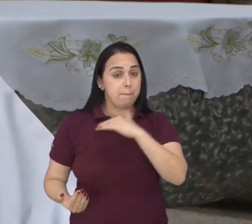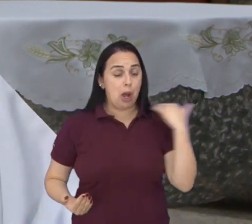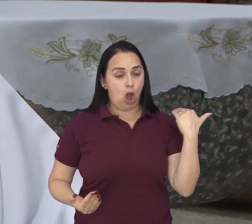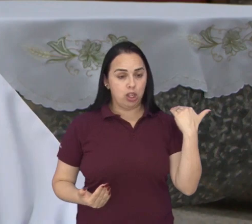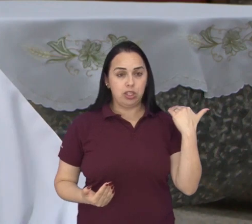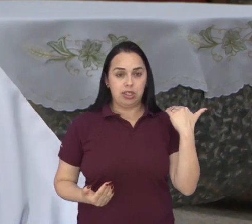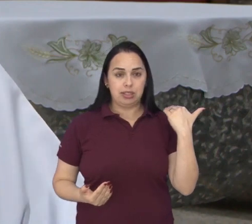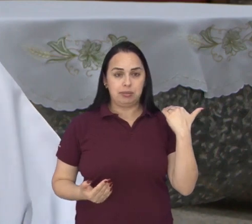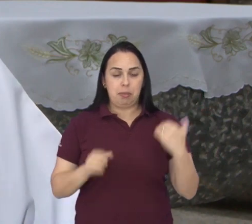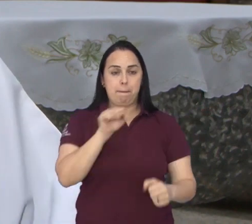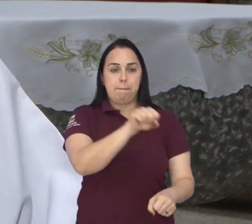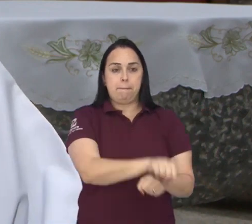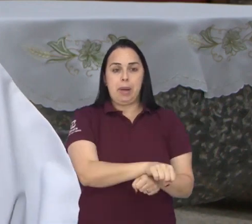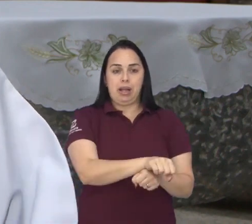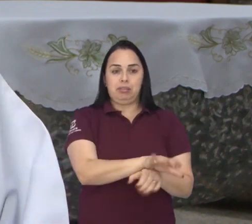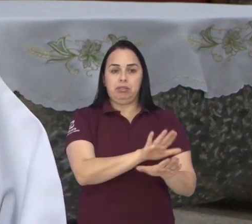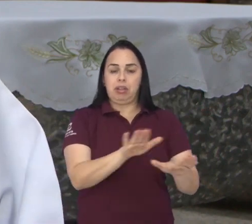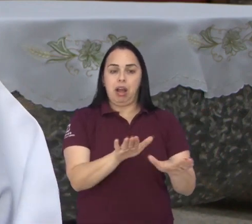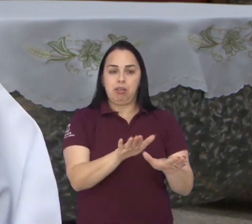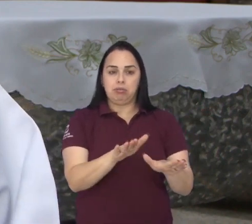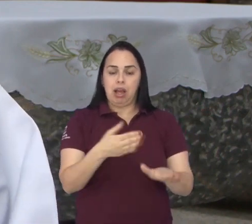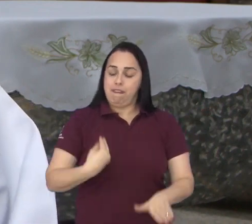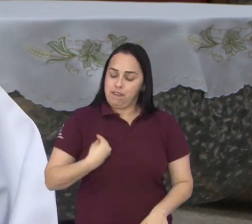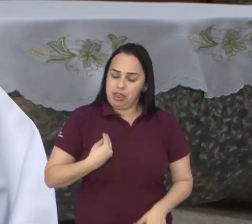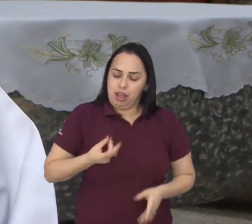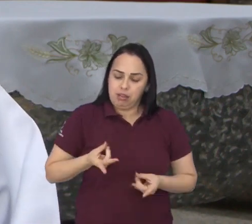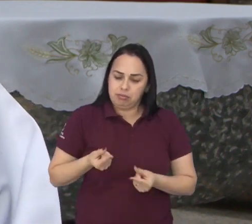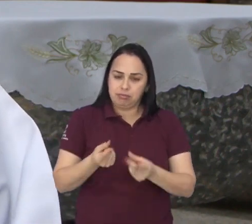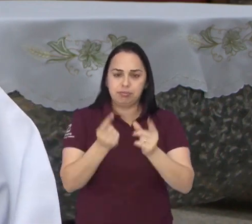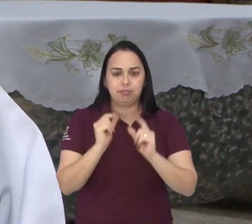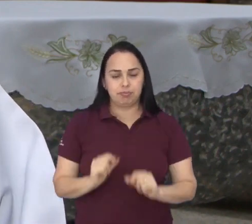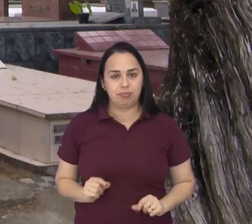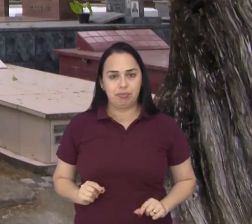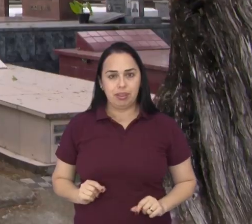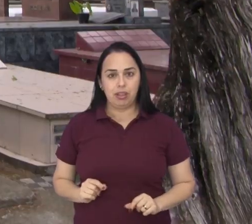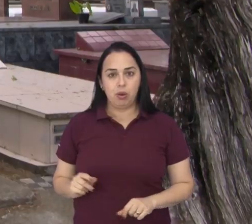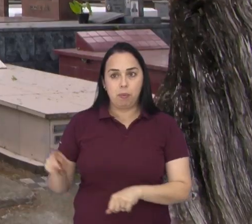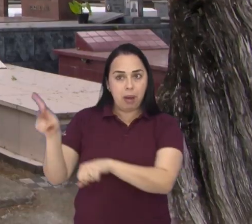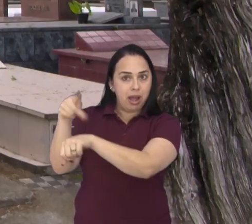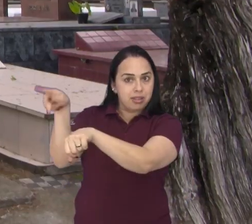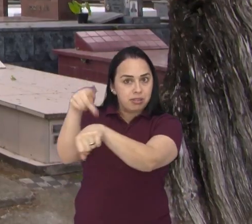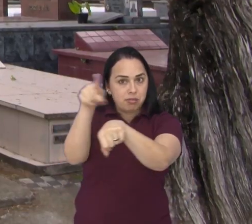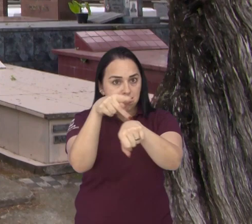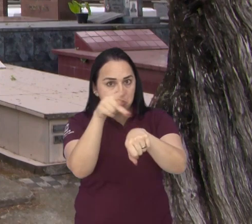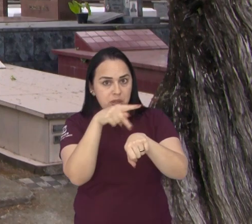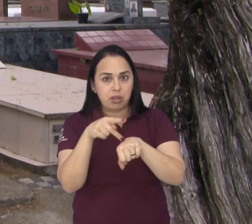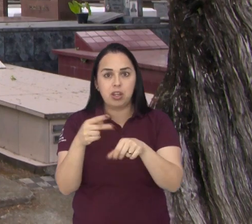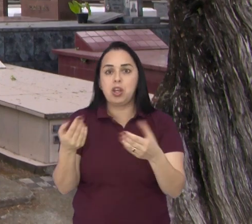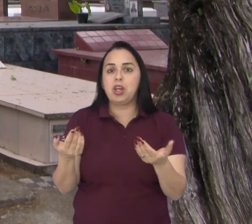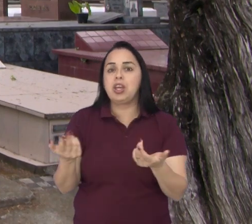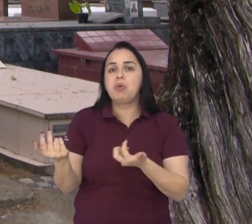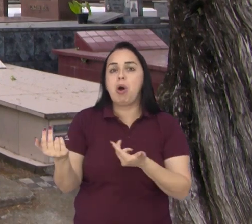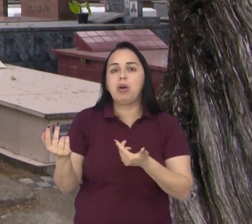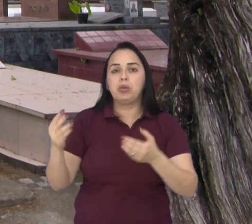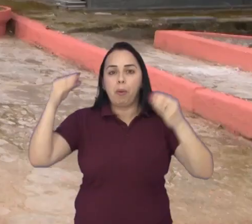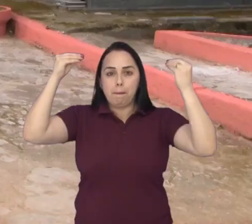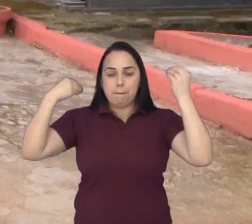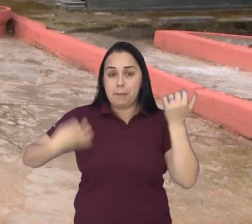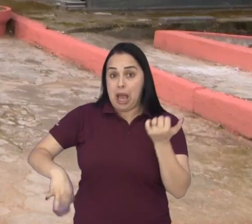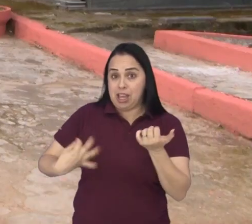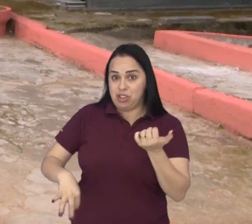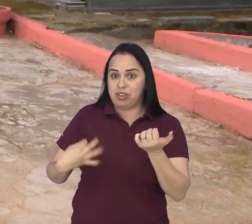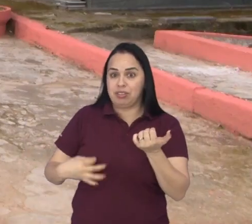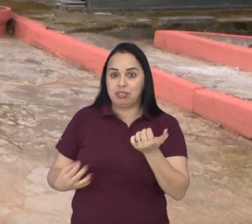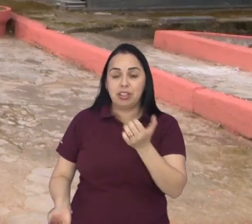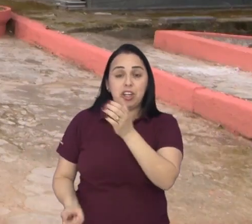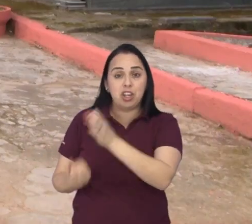a morte não tem a última palavra na nossa história. É a vida. Em outros países do mundo, como no México, a